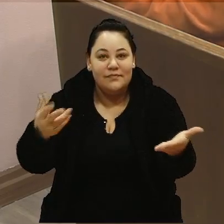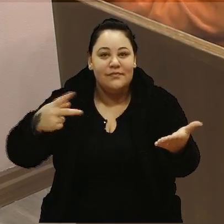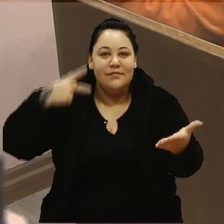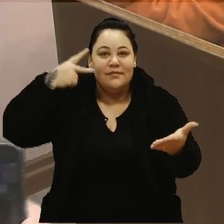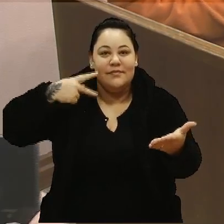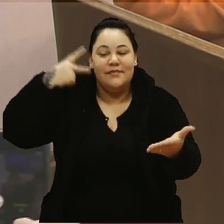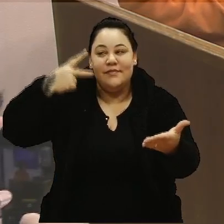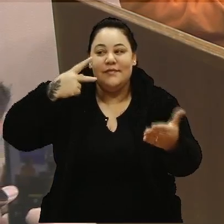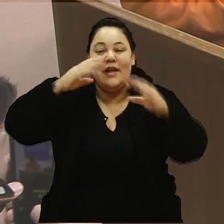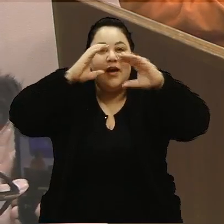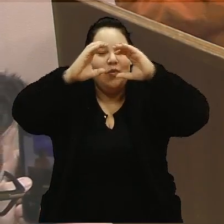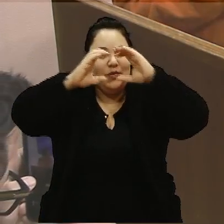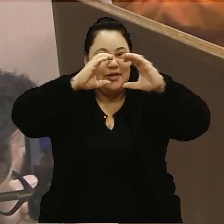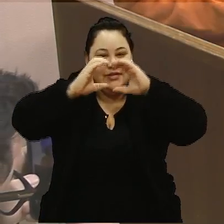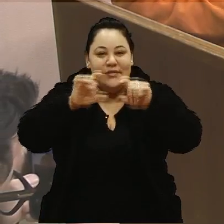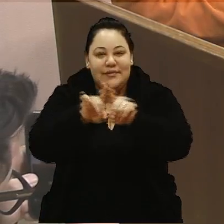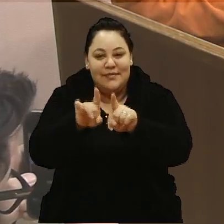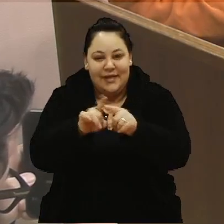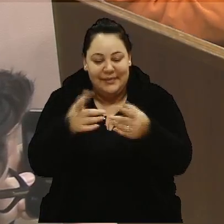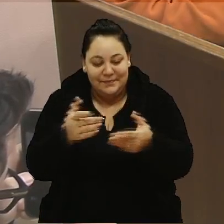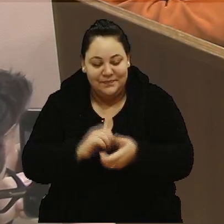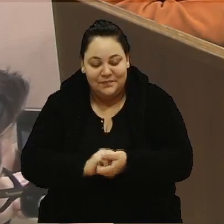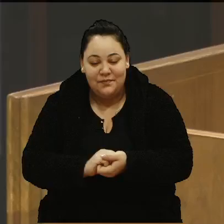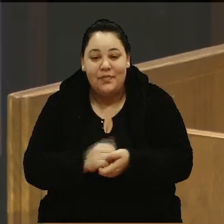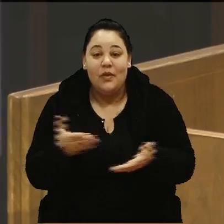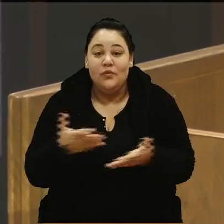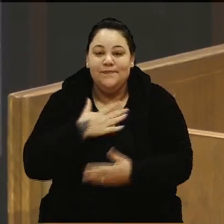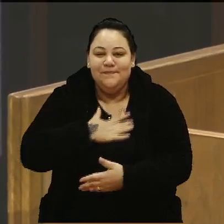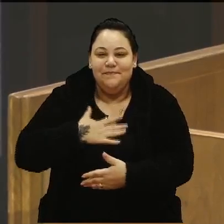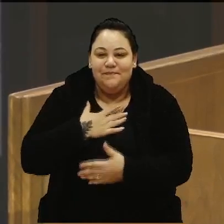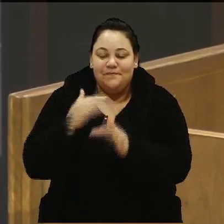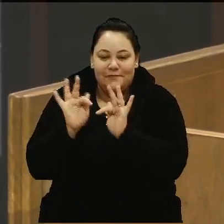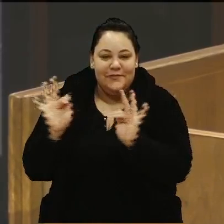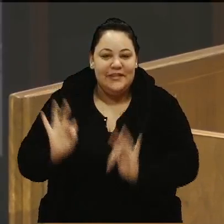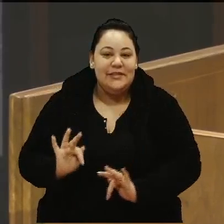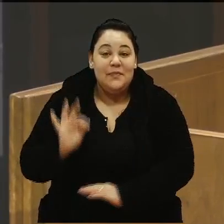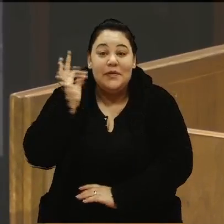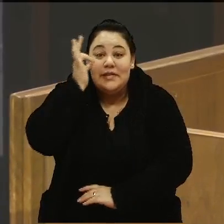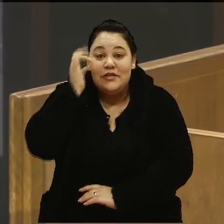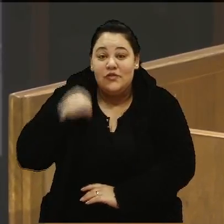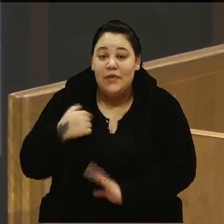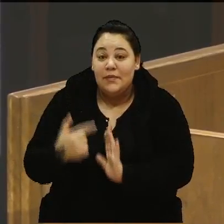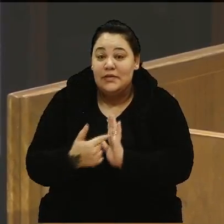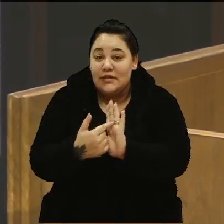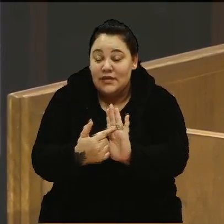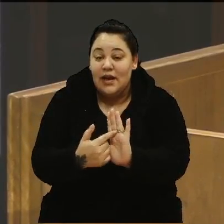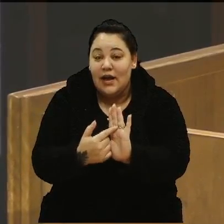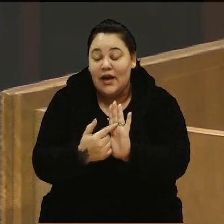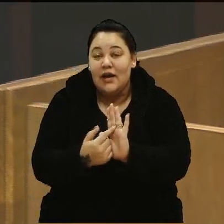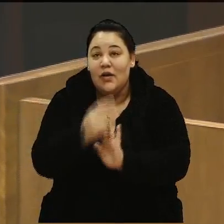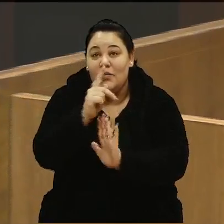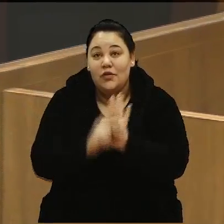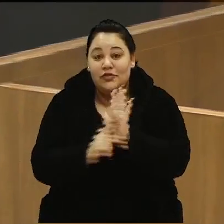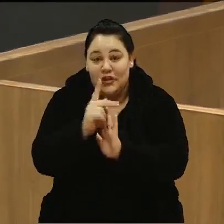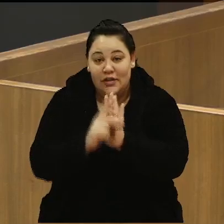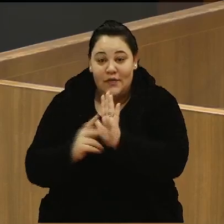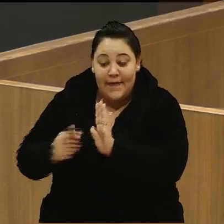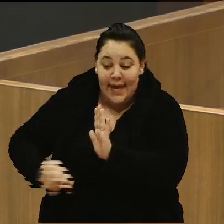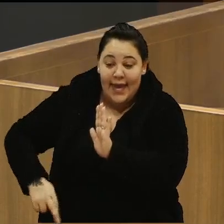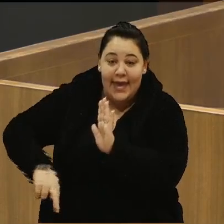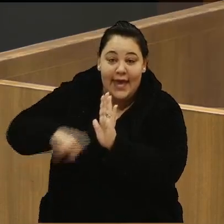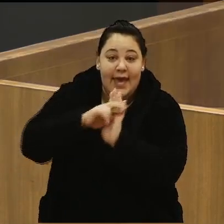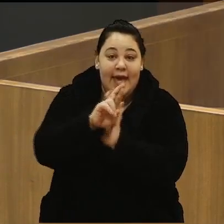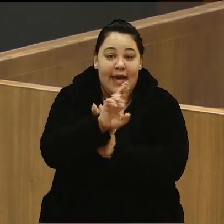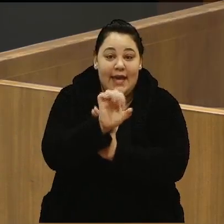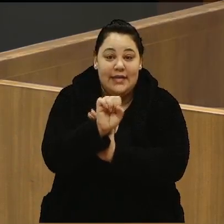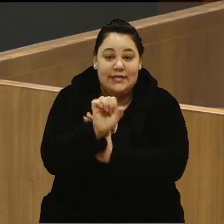mídias aí. Estou aqui com muita alegria hoje para apresentar o projeto Resgate da Saúde Mental das Mulheres. O